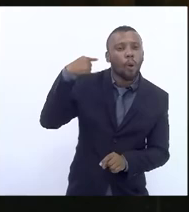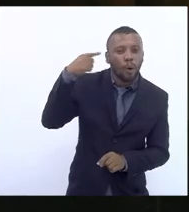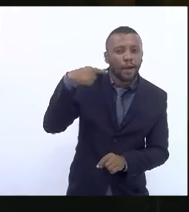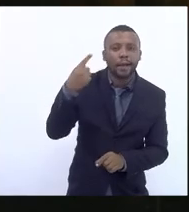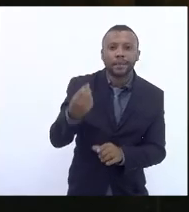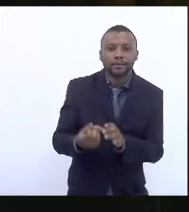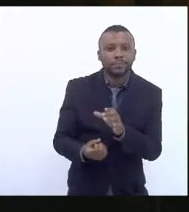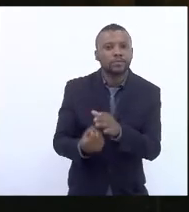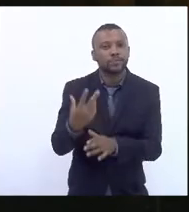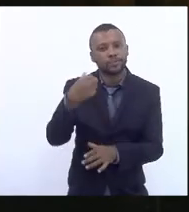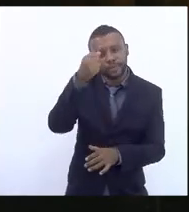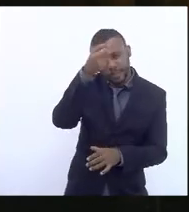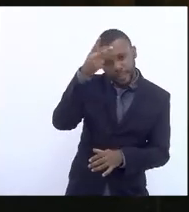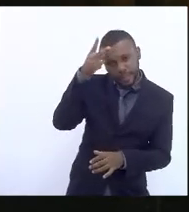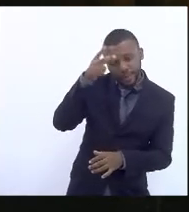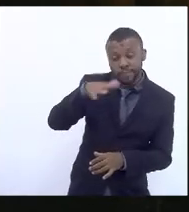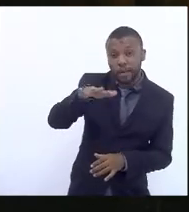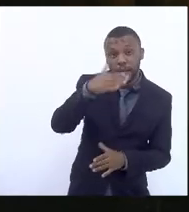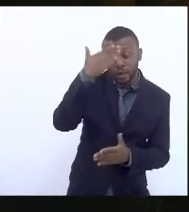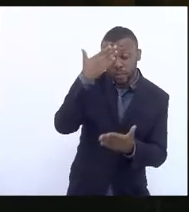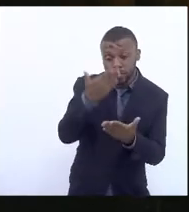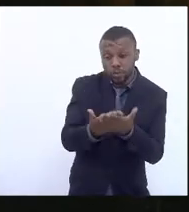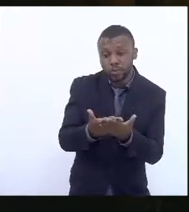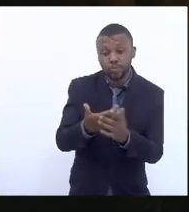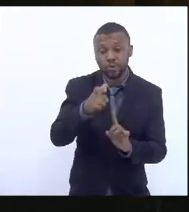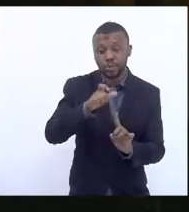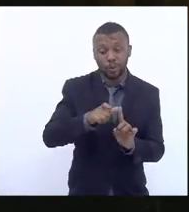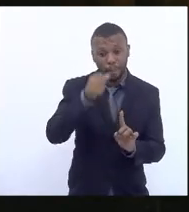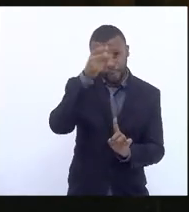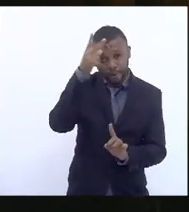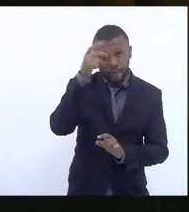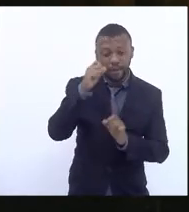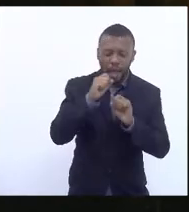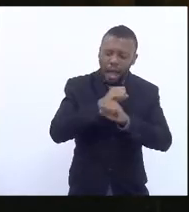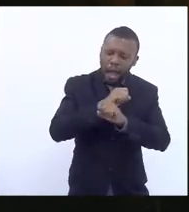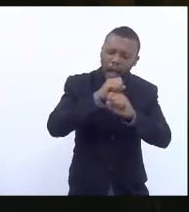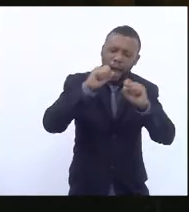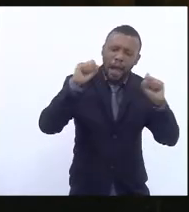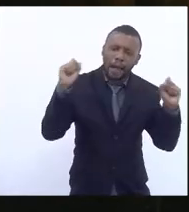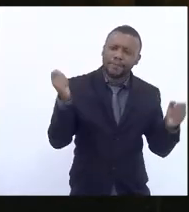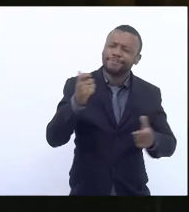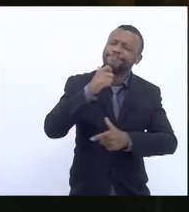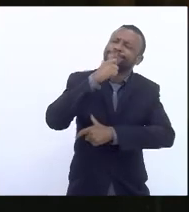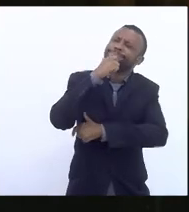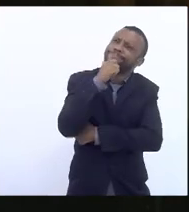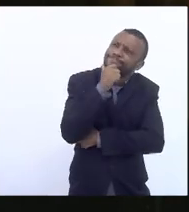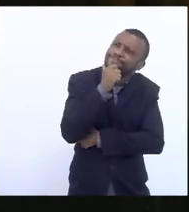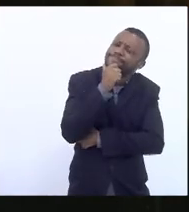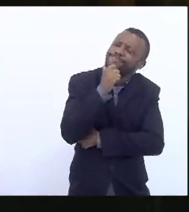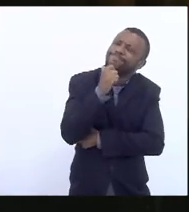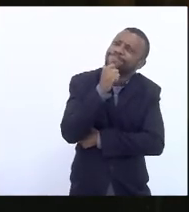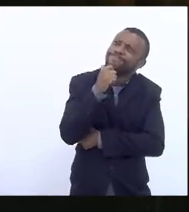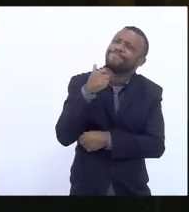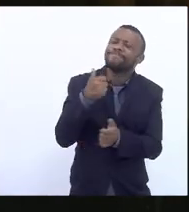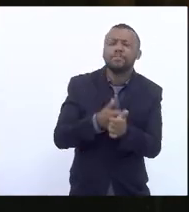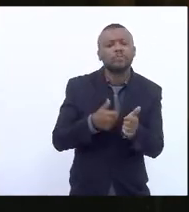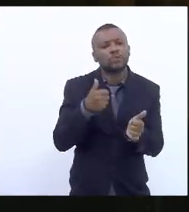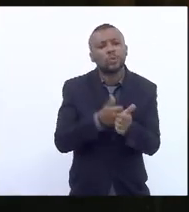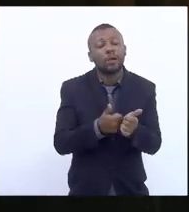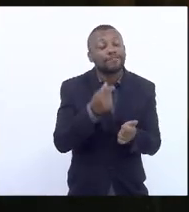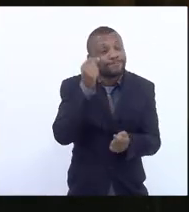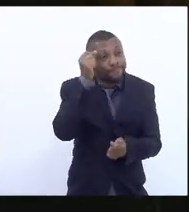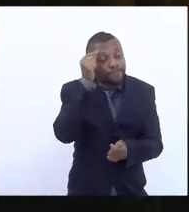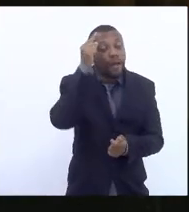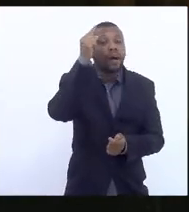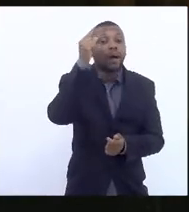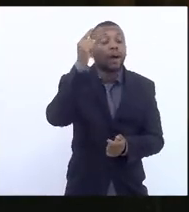cidade. Acredito que o prefeito deve ter acordado um dia e falado assim: pô, peraí, vou descobrir a solução de Barra